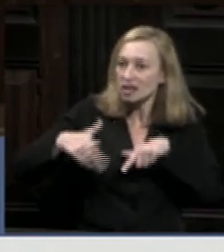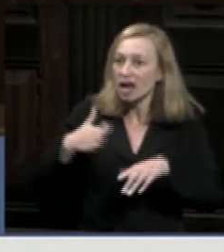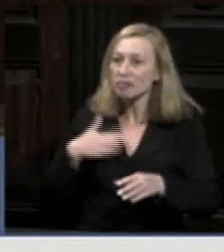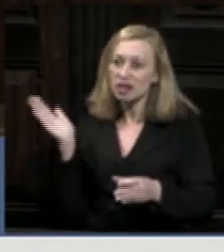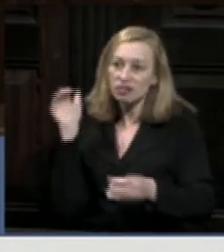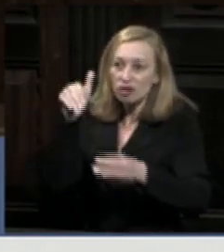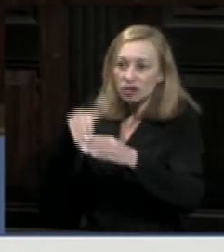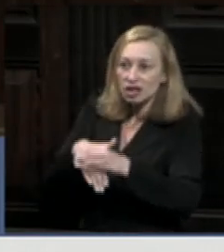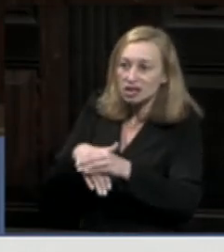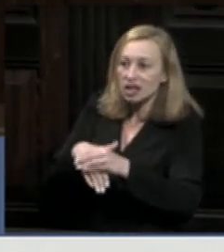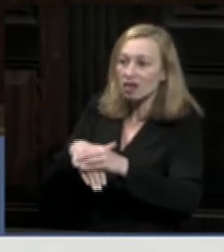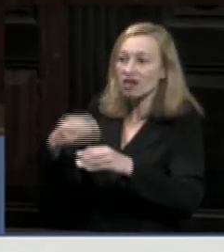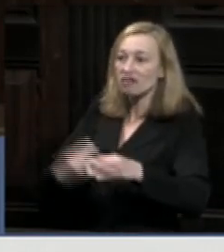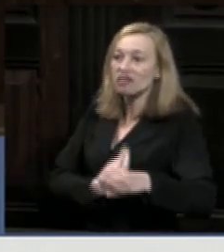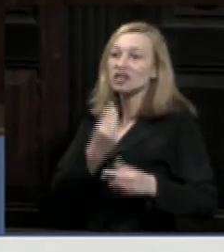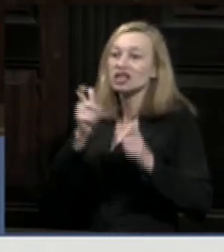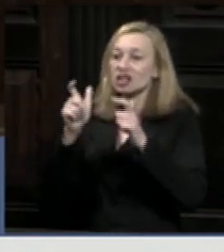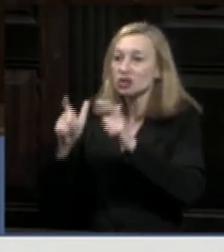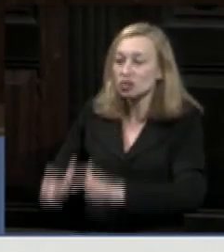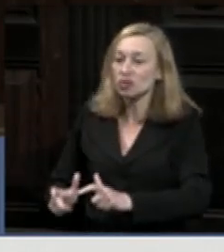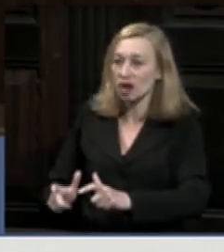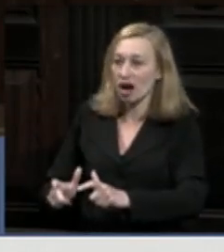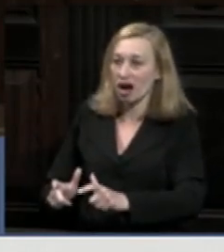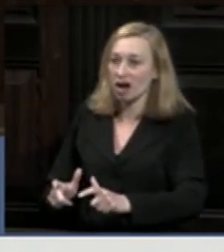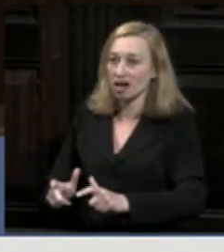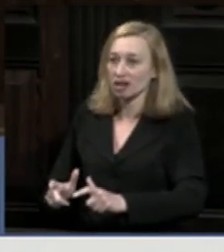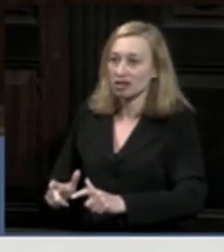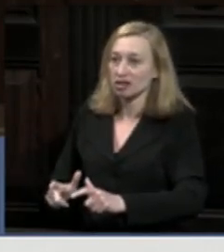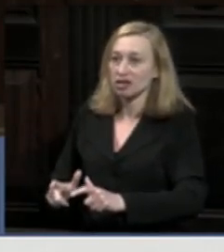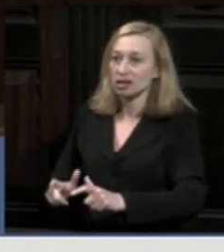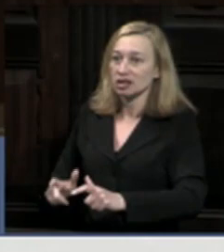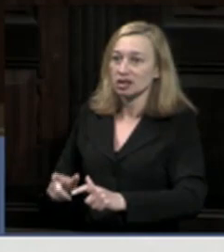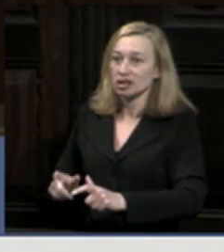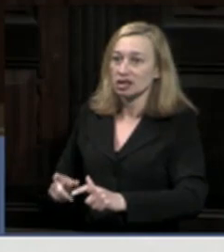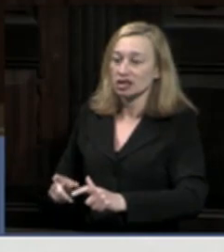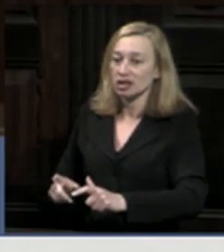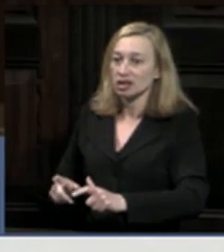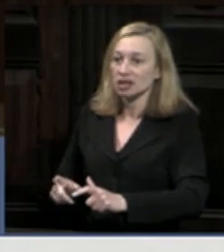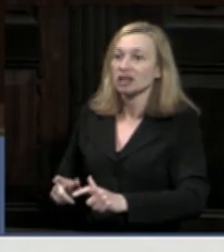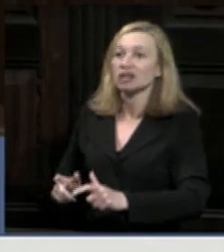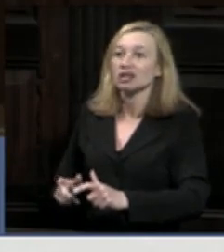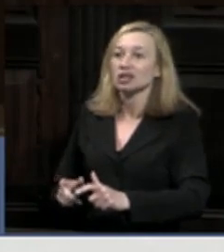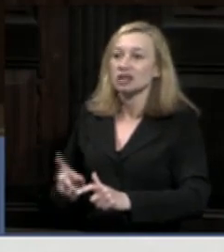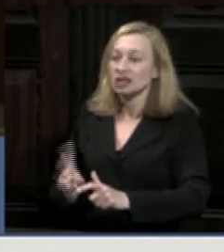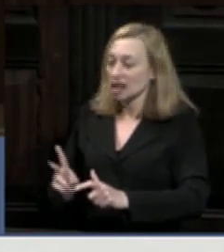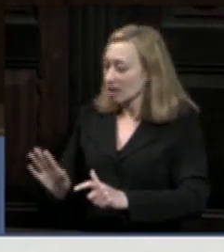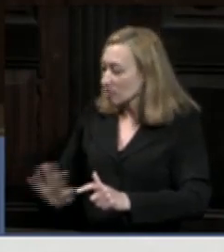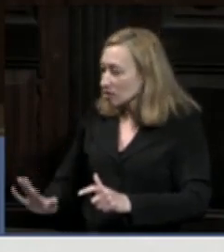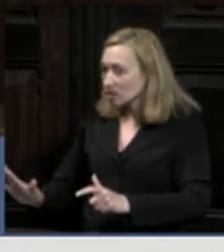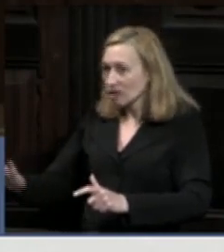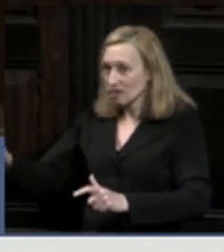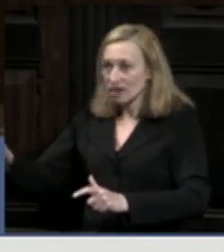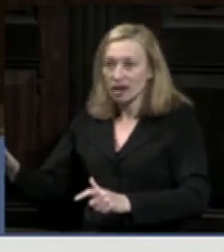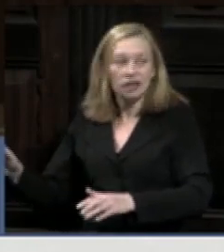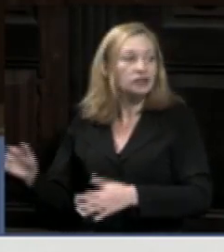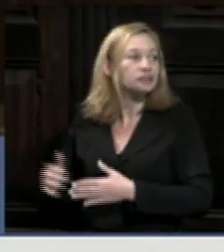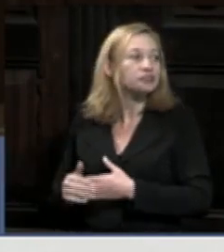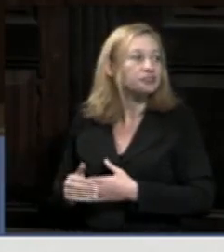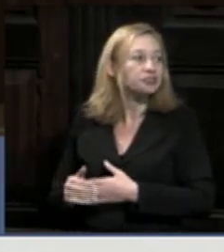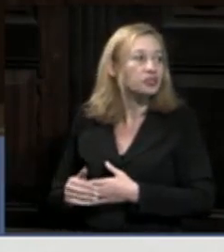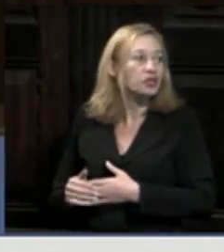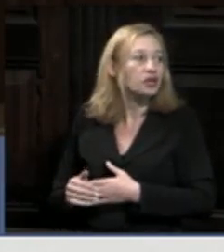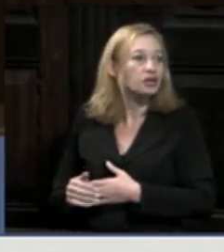crescente nessas comunidades não gardênia azul são mais votado no barreiro fui 2014 e